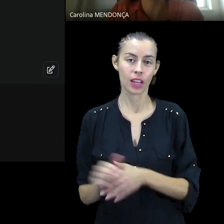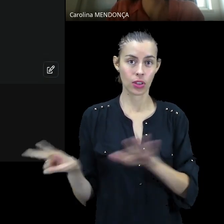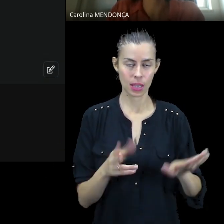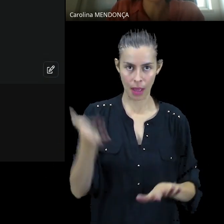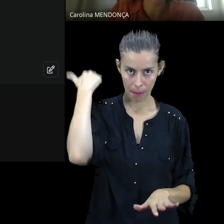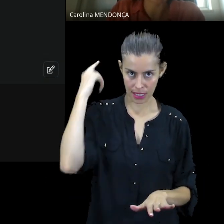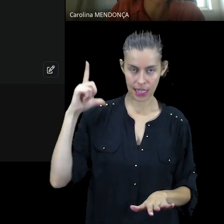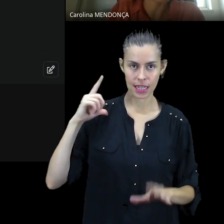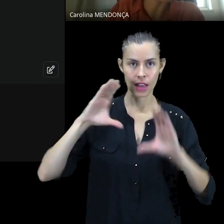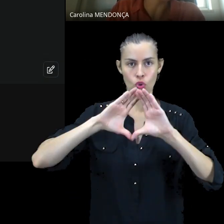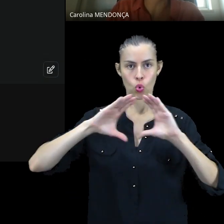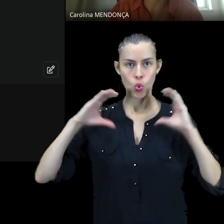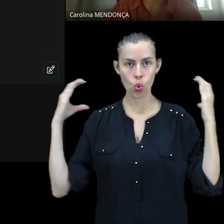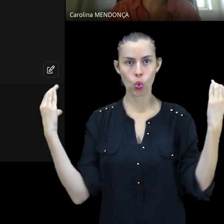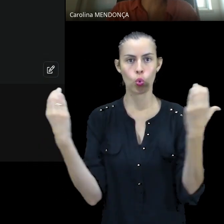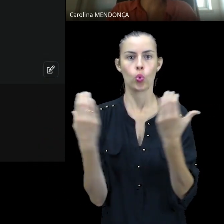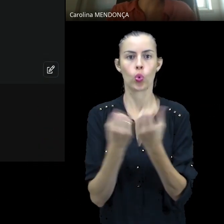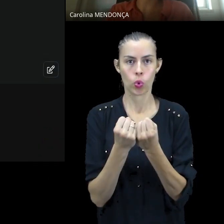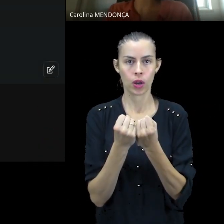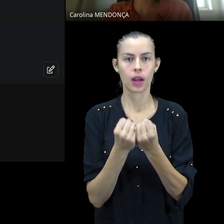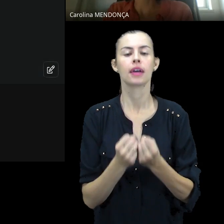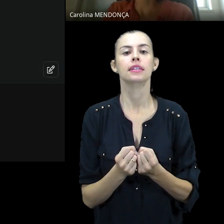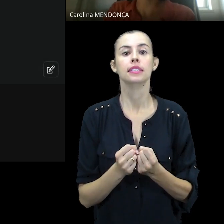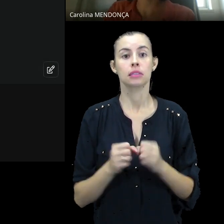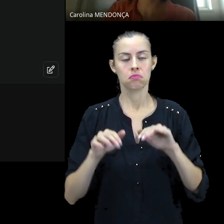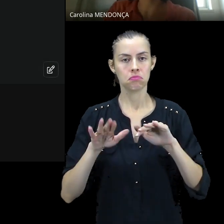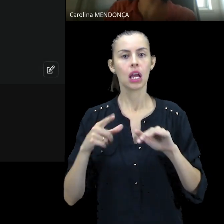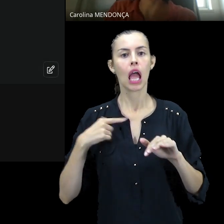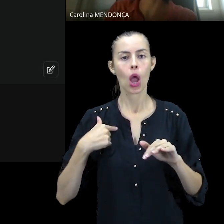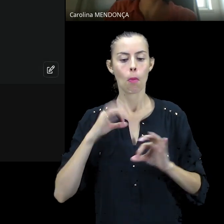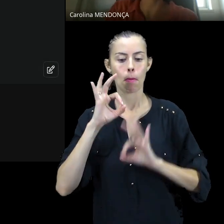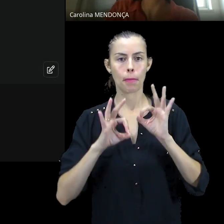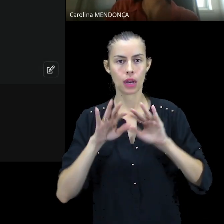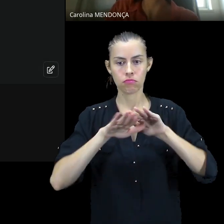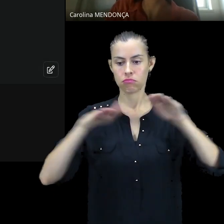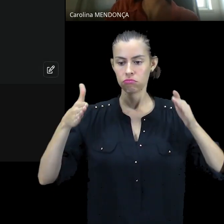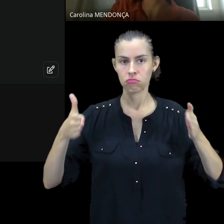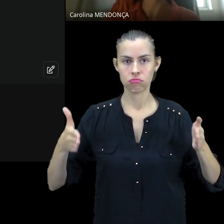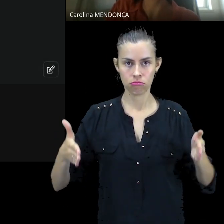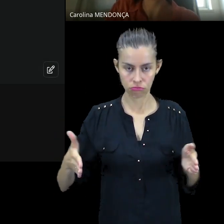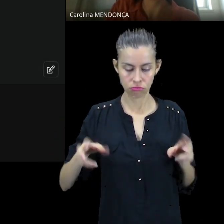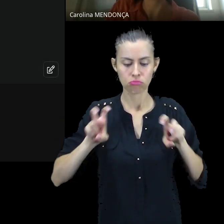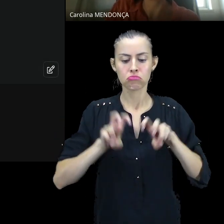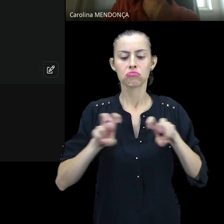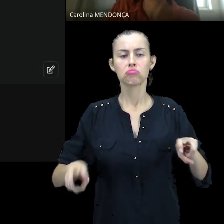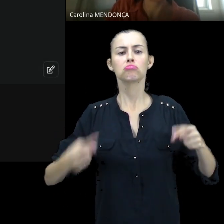extensão. Eu fiz uma mesa na semana passada, a gente teve o congresso da UFBA, e aí eu fiz uma mesa com o